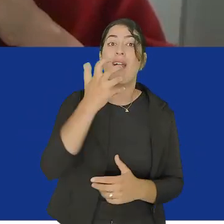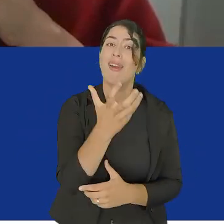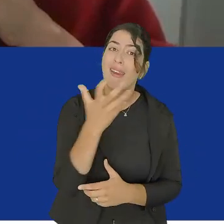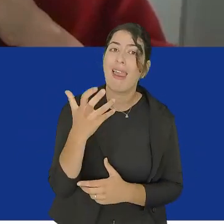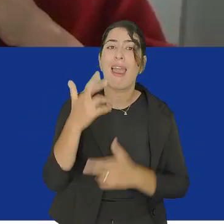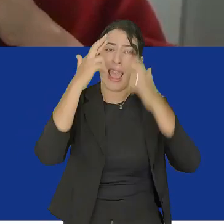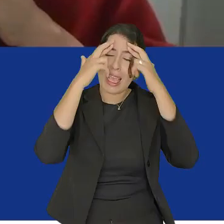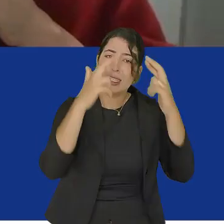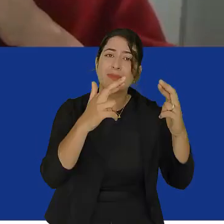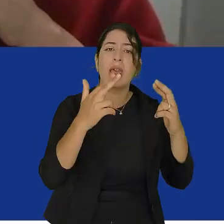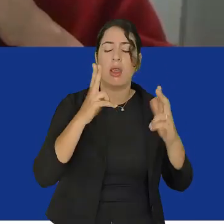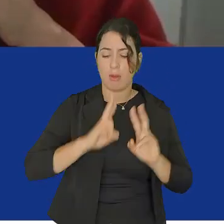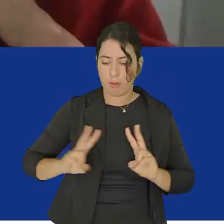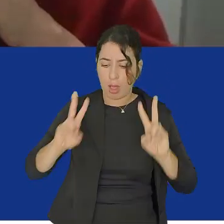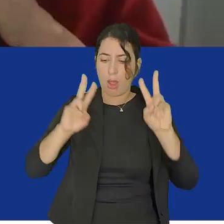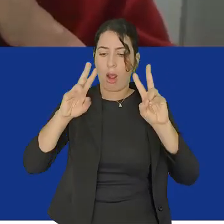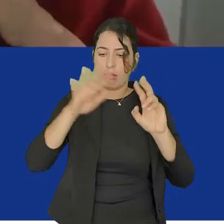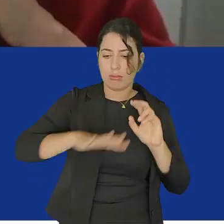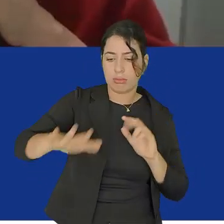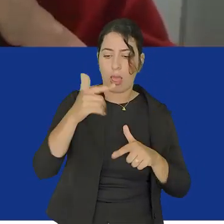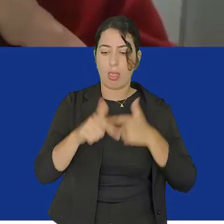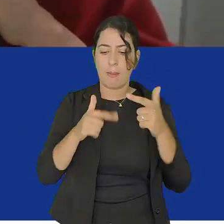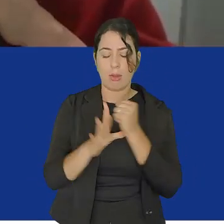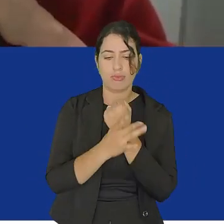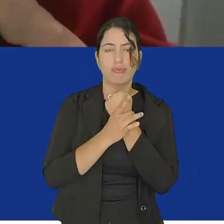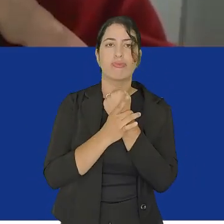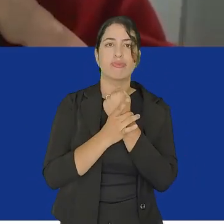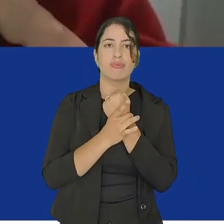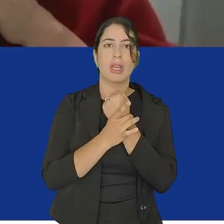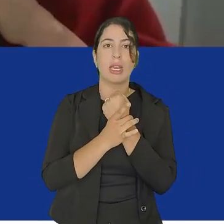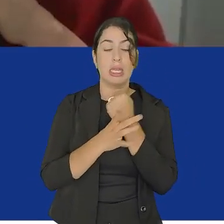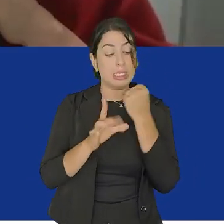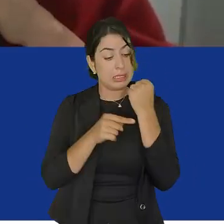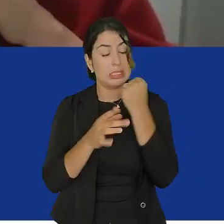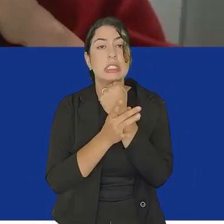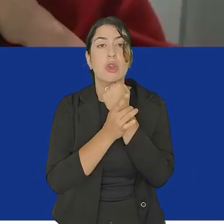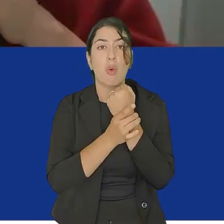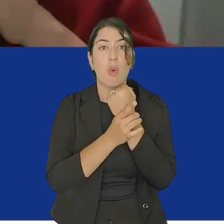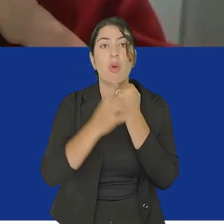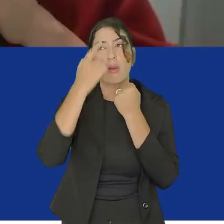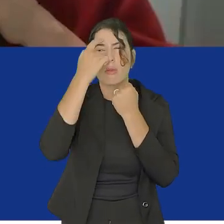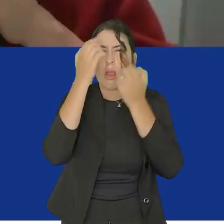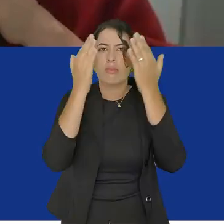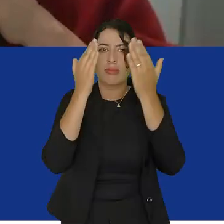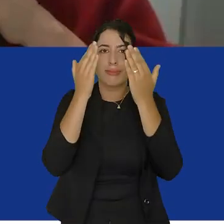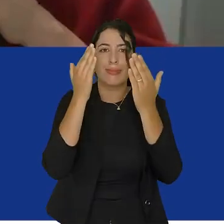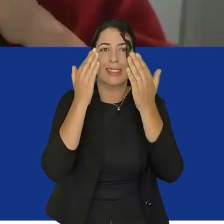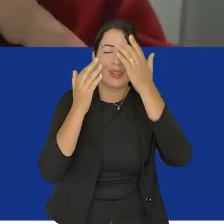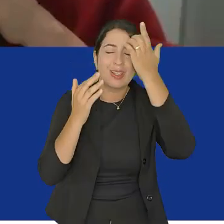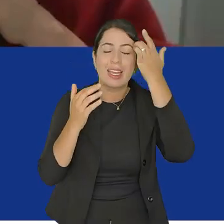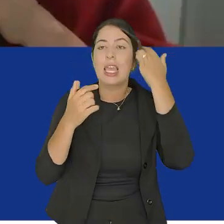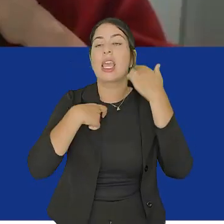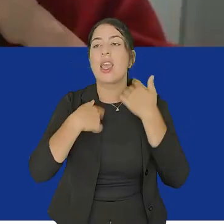acolhidos, valorizados, queremos ter um ambiente de trabalho seguro, seguro psicologicamente, onde a gente possa ser quem a gente